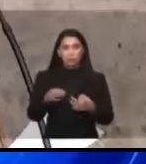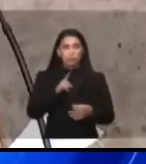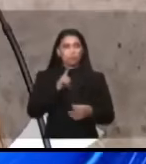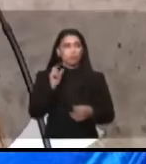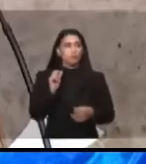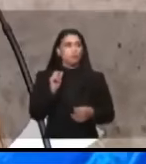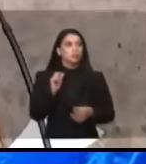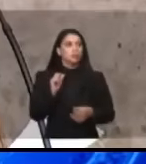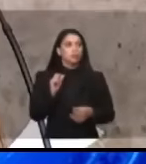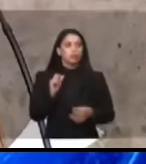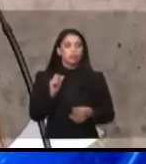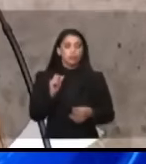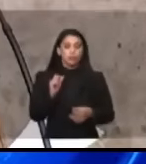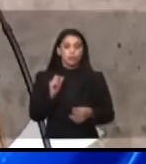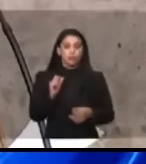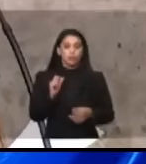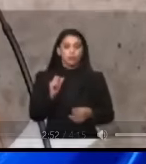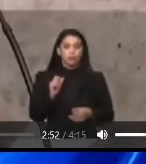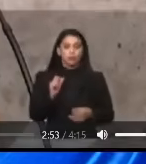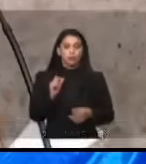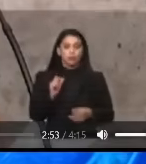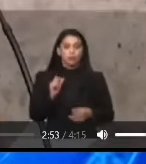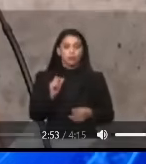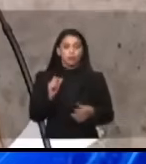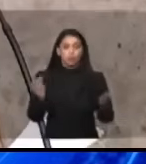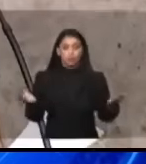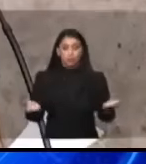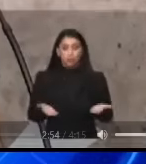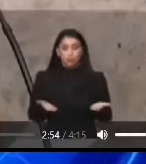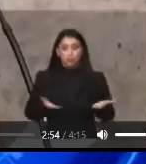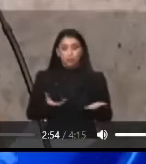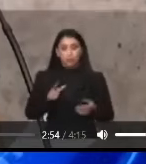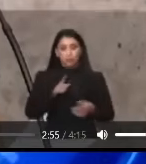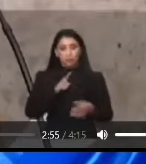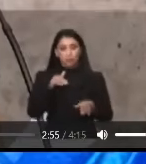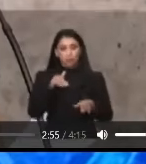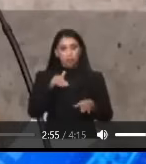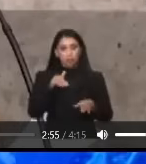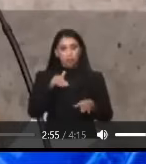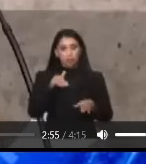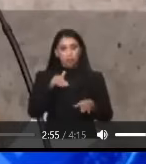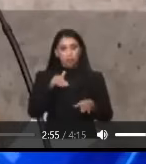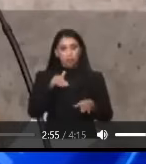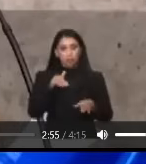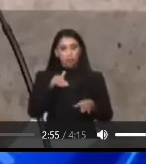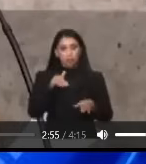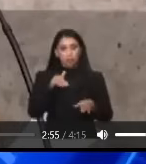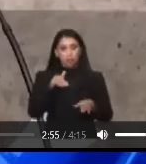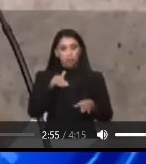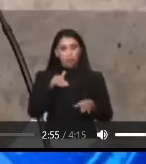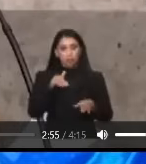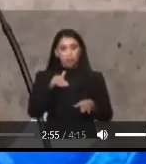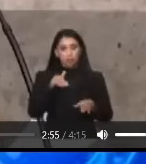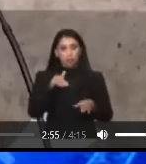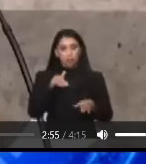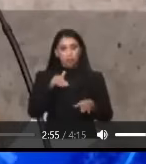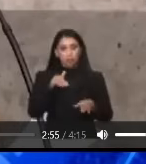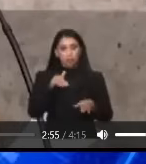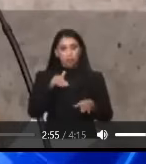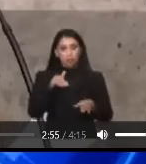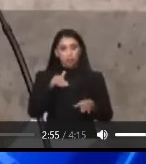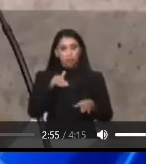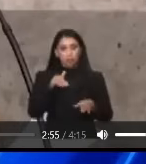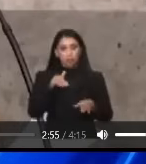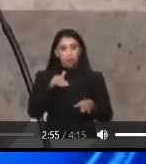se reafirmassem. É o que eu faço agora, tenho extenso voto escrito. Então você percebe, ó, viu? A